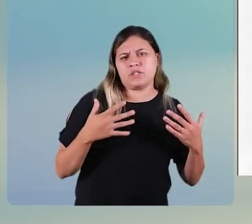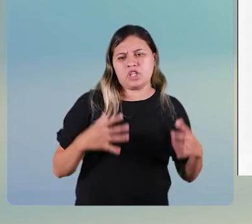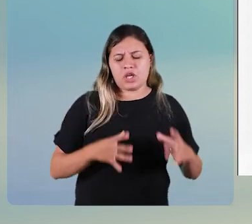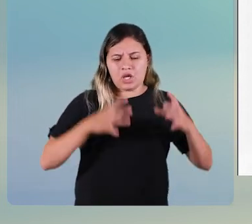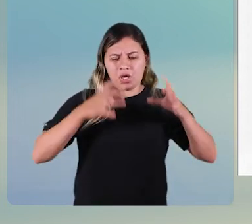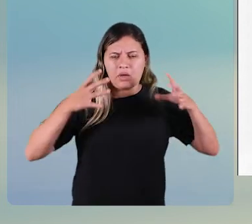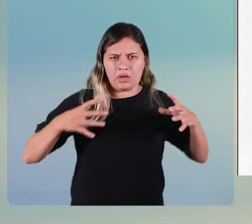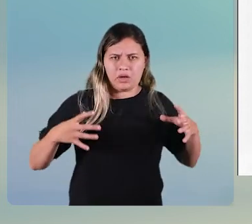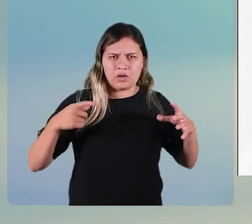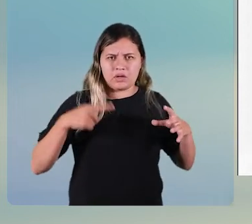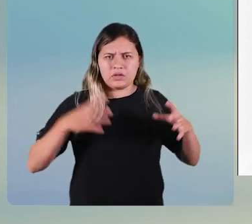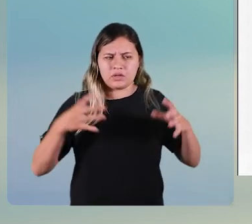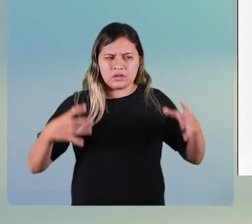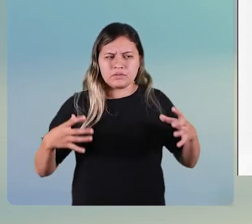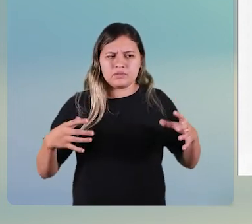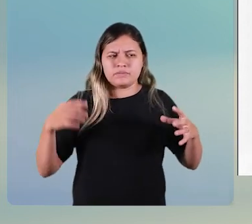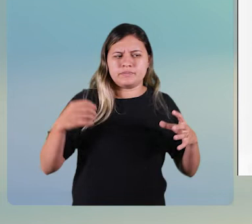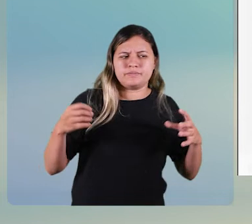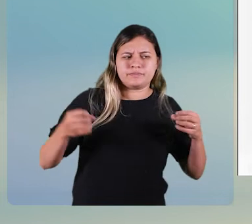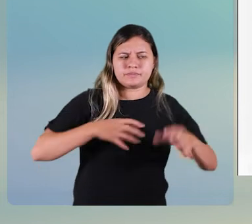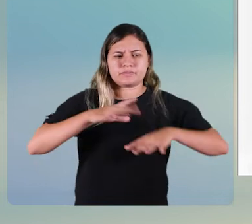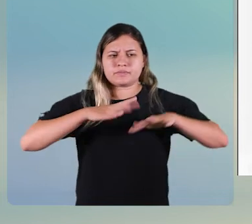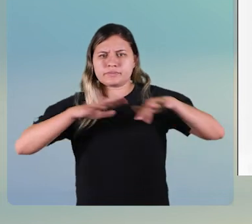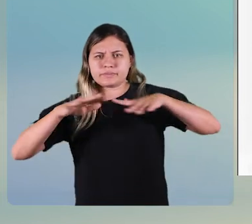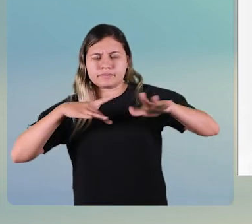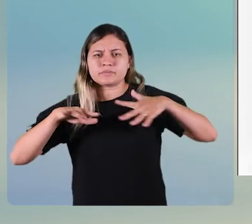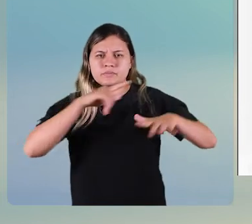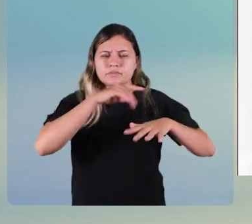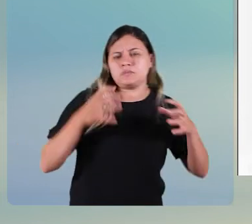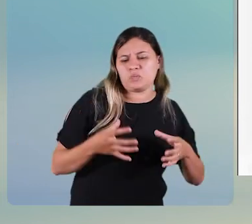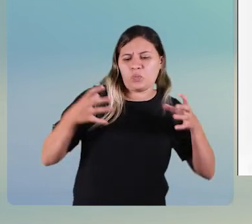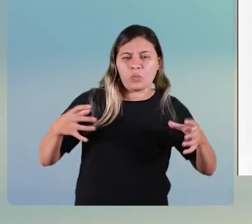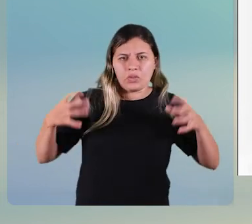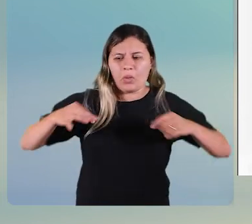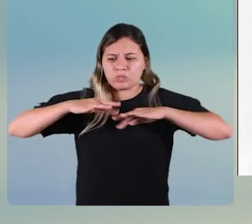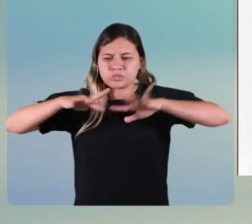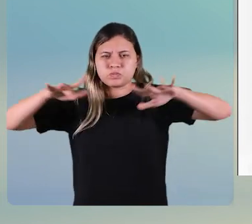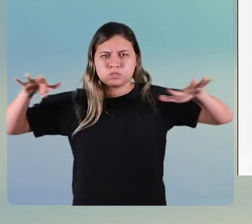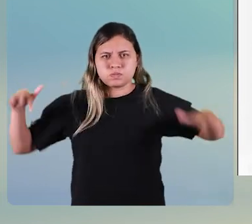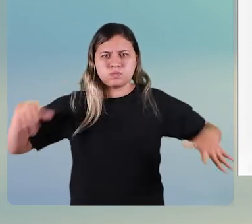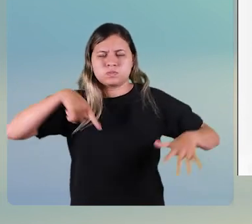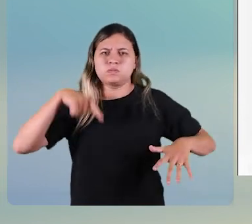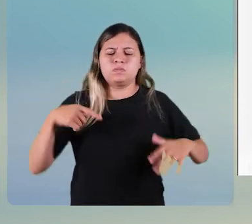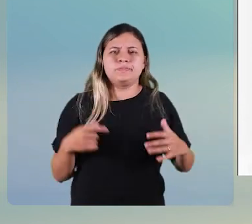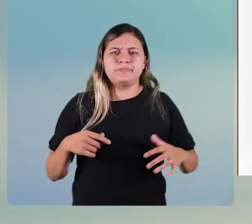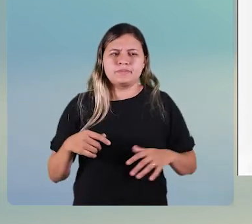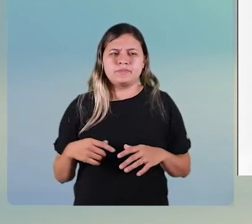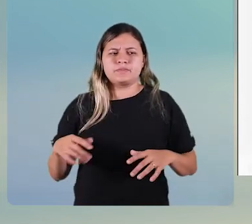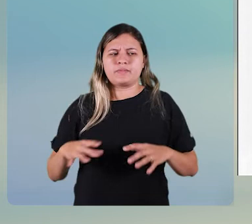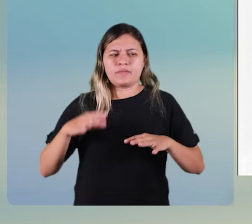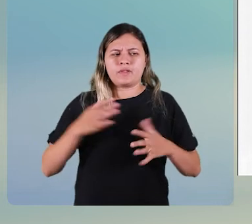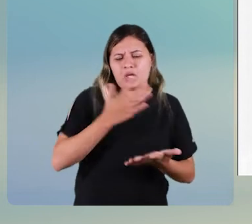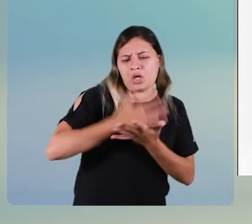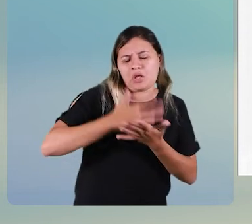muito instáveis. Instáveis. Então, eles tendem a se desintegrar. Nesse processo de desintegração, o que vai